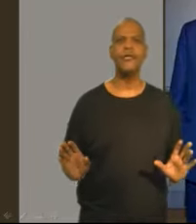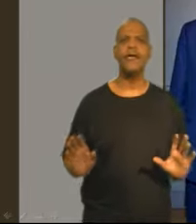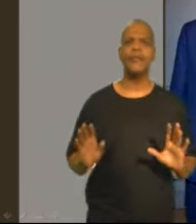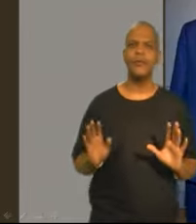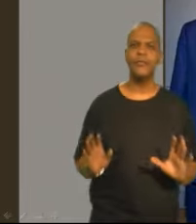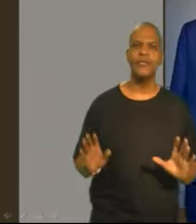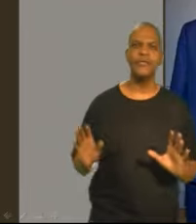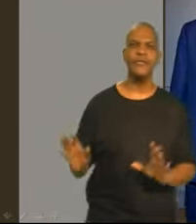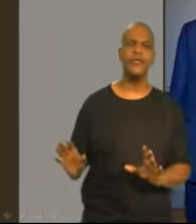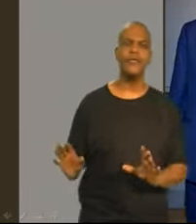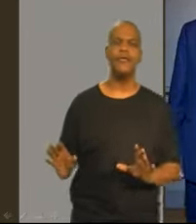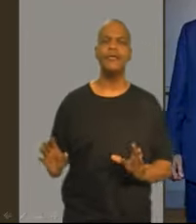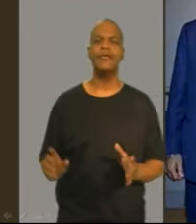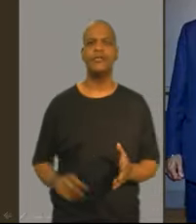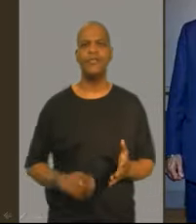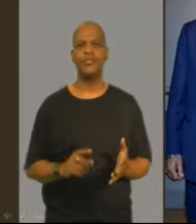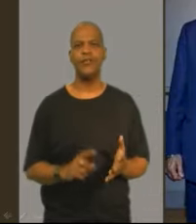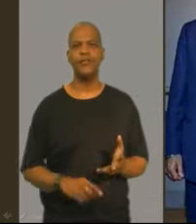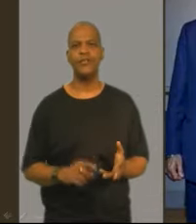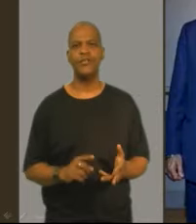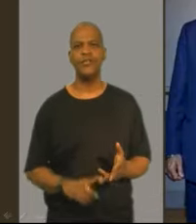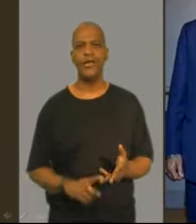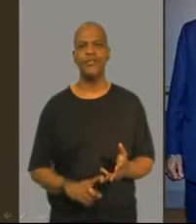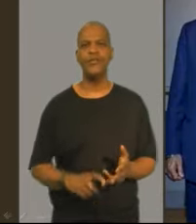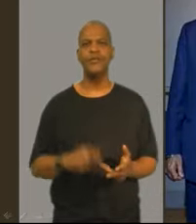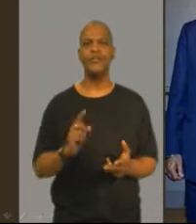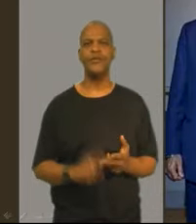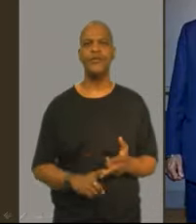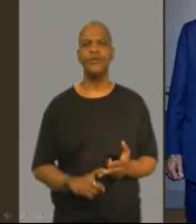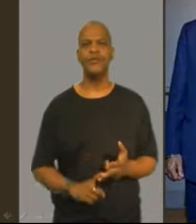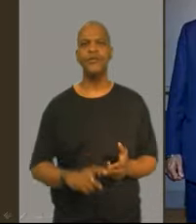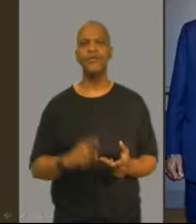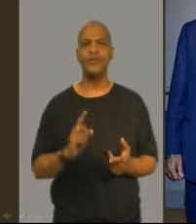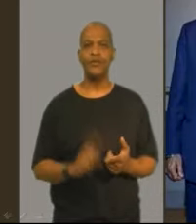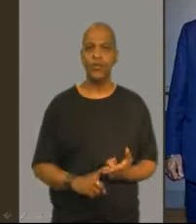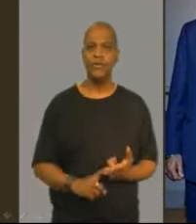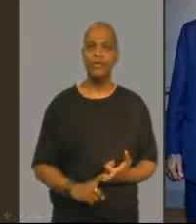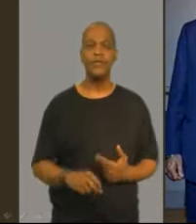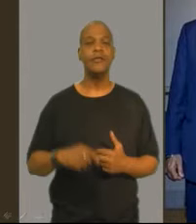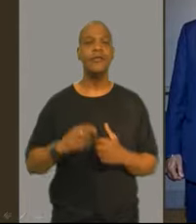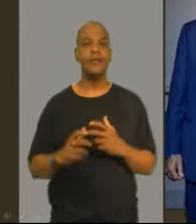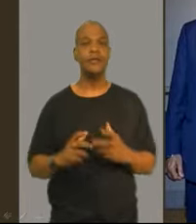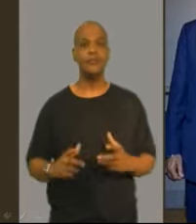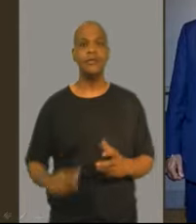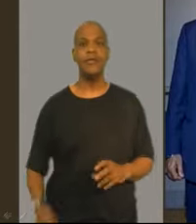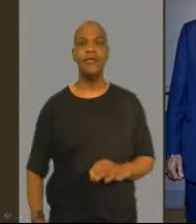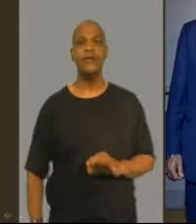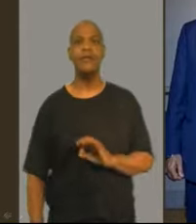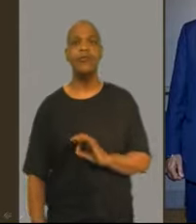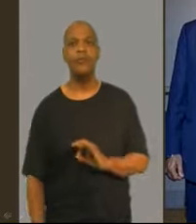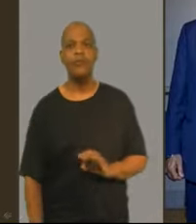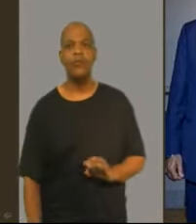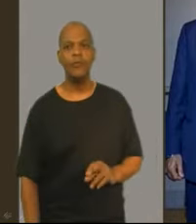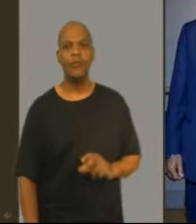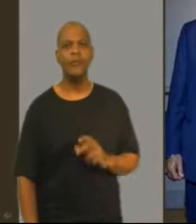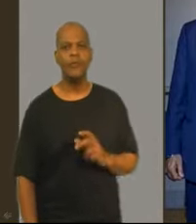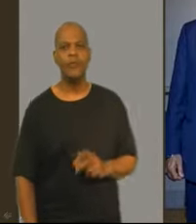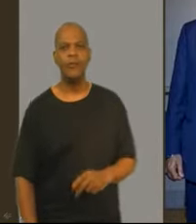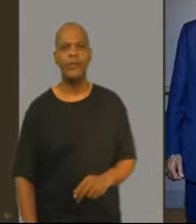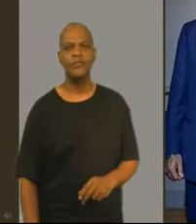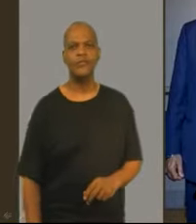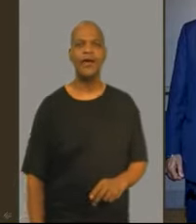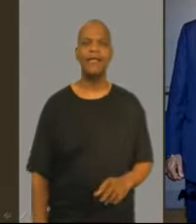letras, gente. É uma sopinha de letrinha. Então você tem G20, G7, G8, G2. Então nós temos aí um